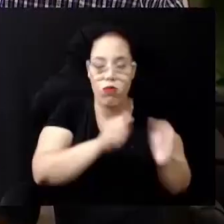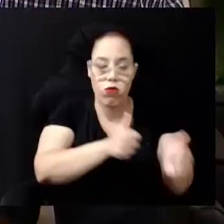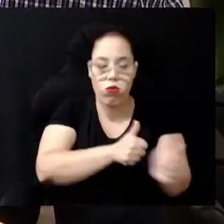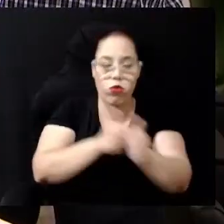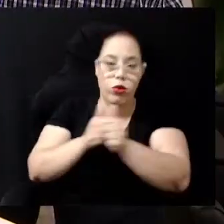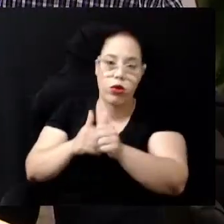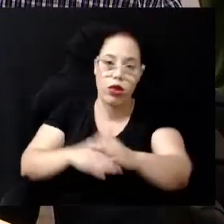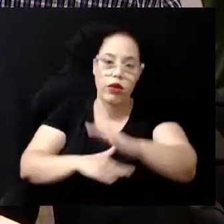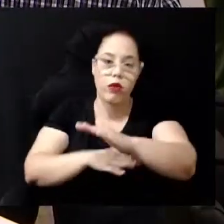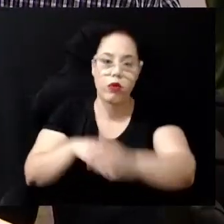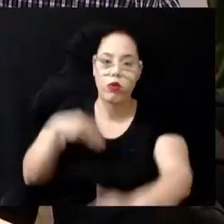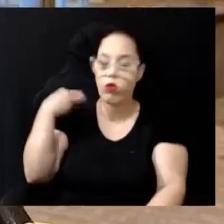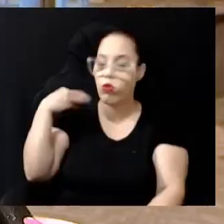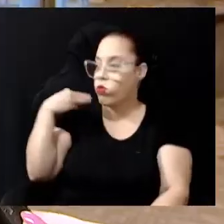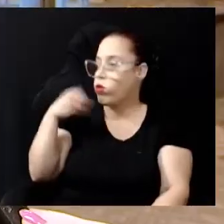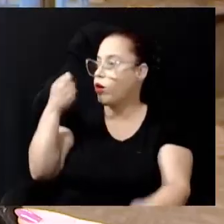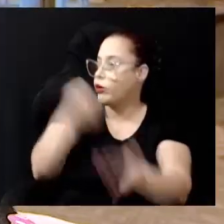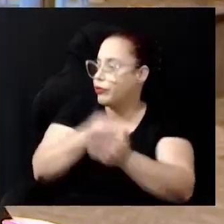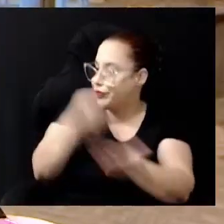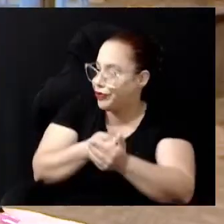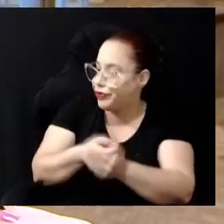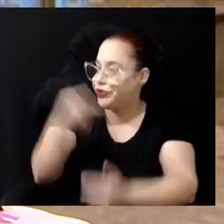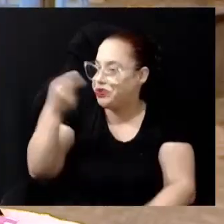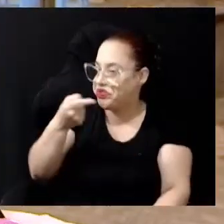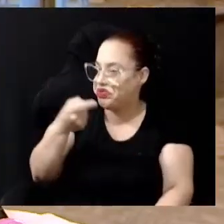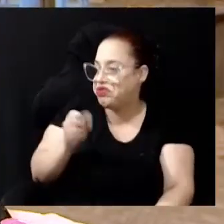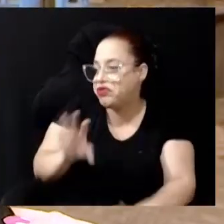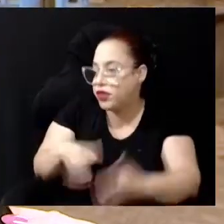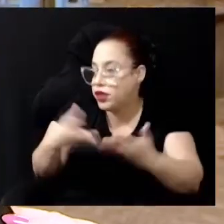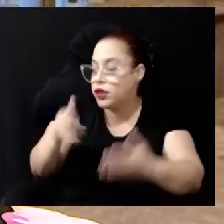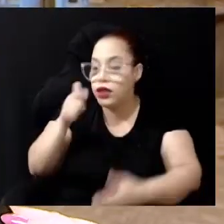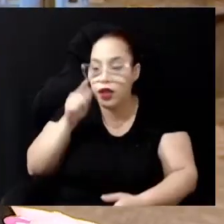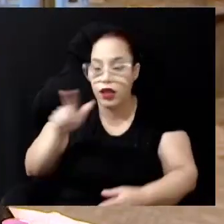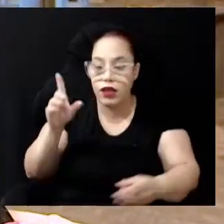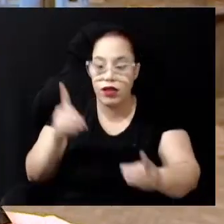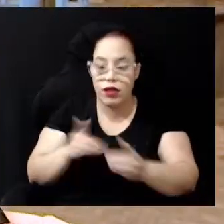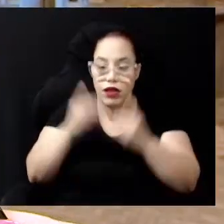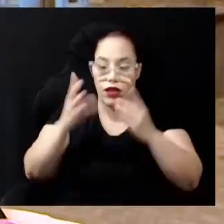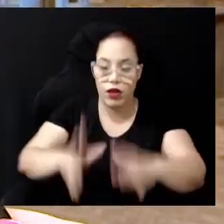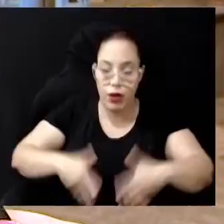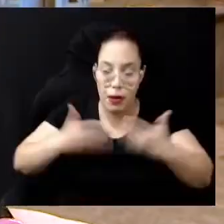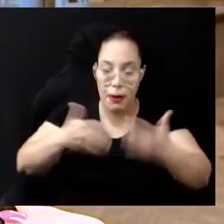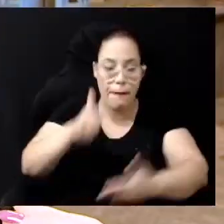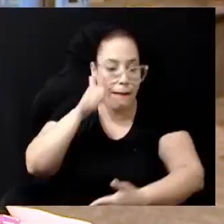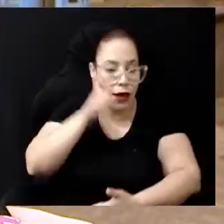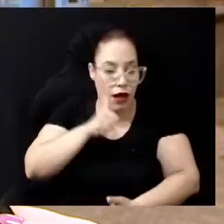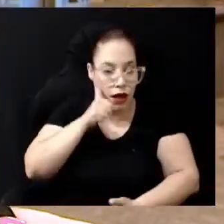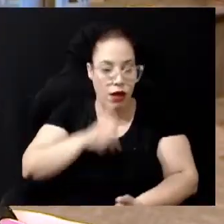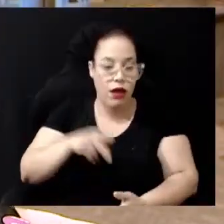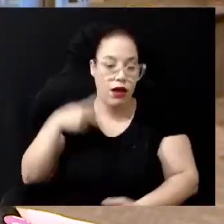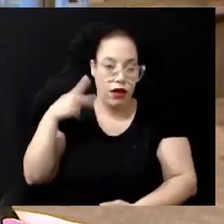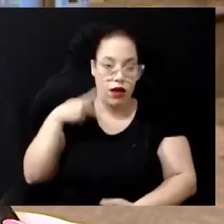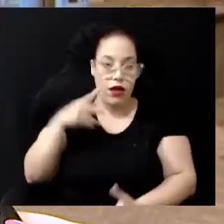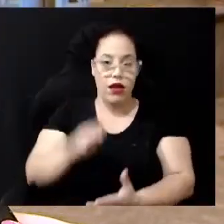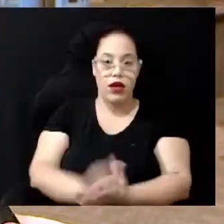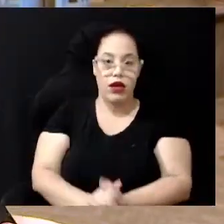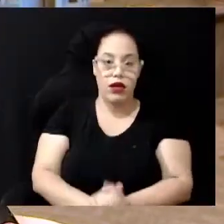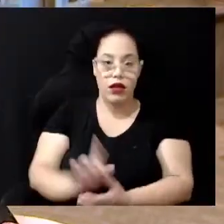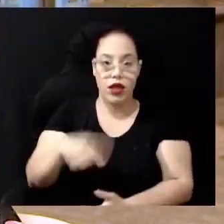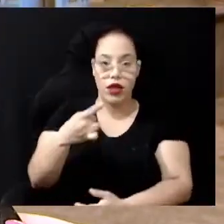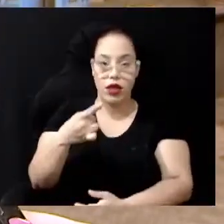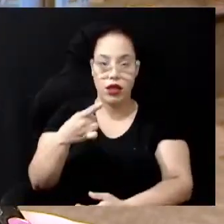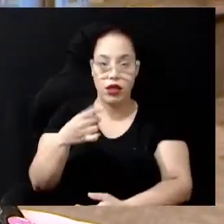acompanhar os debates da câmara a vereadora ainda reforçou que essa é uma forma de de garantir a participação das mulheres na